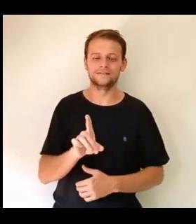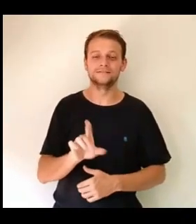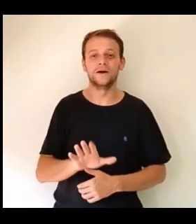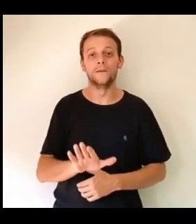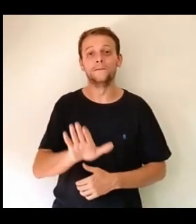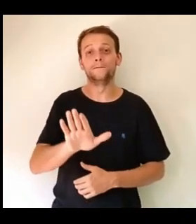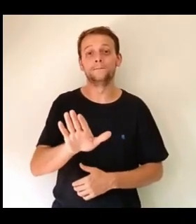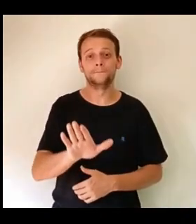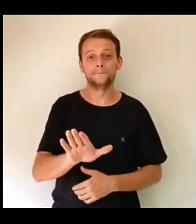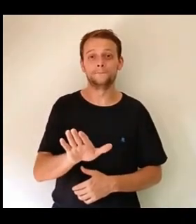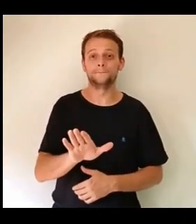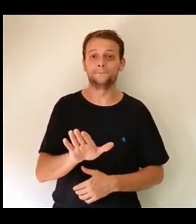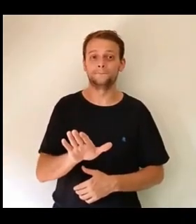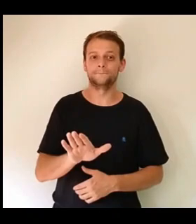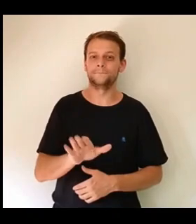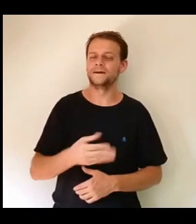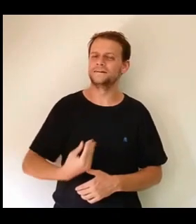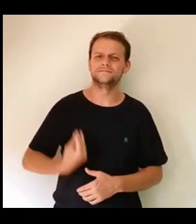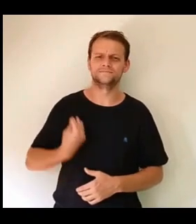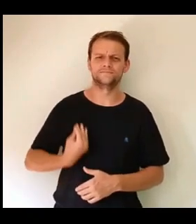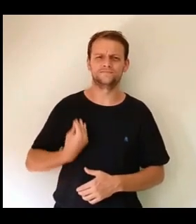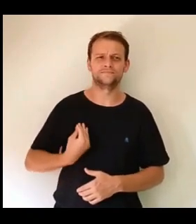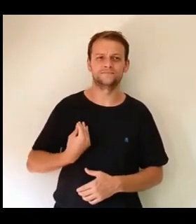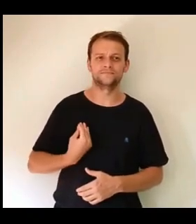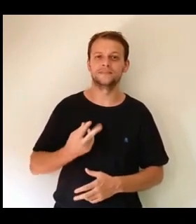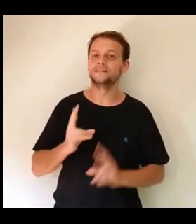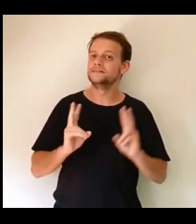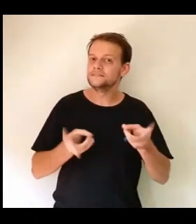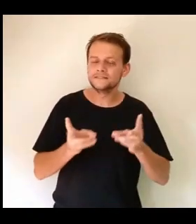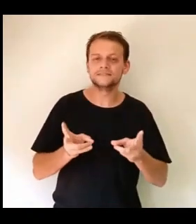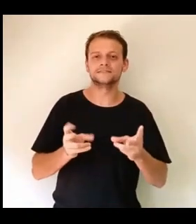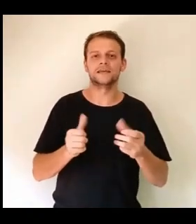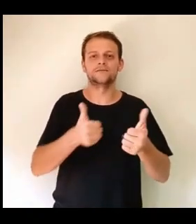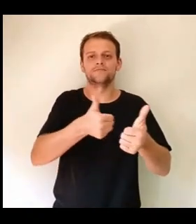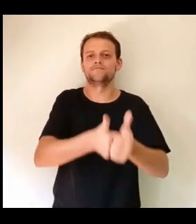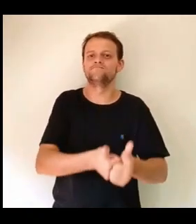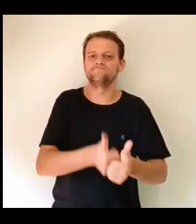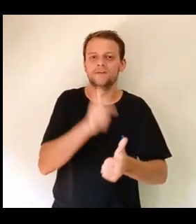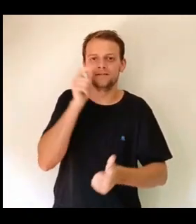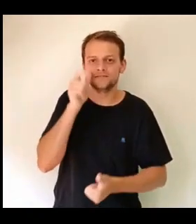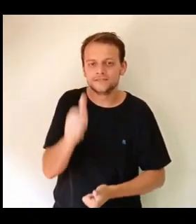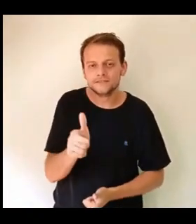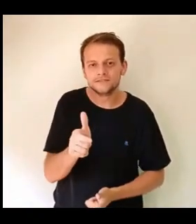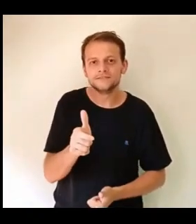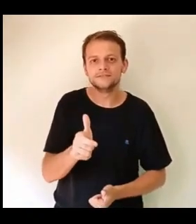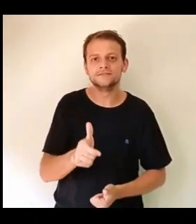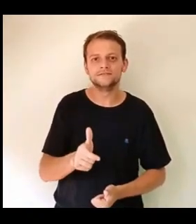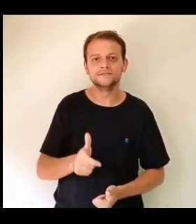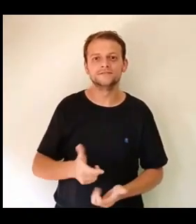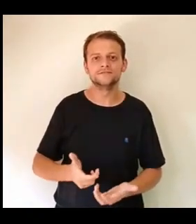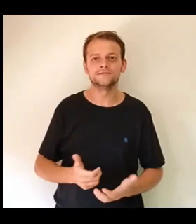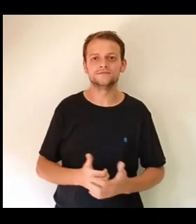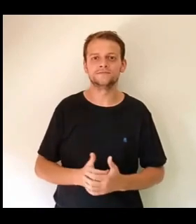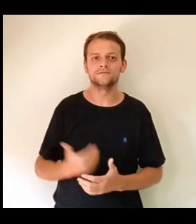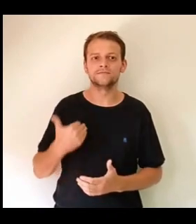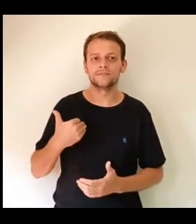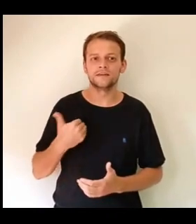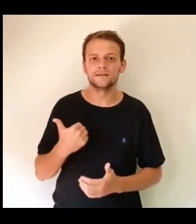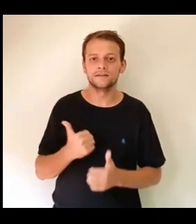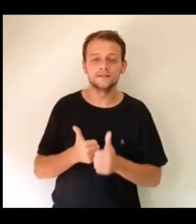realmente eu não sou da área. Mas eu sempre tangenciei, né? Sempre fiquei meio perto, que era muito